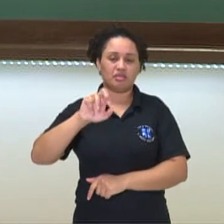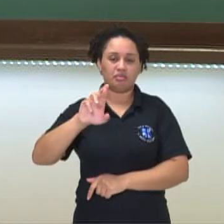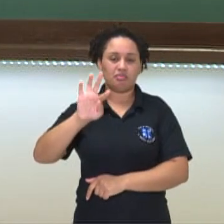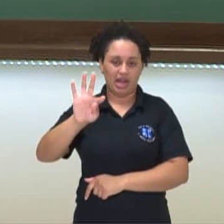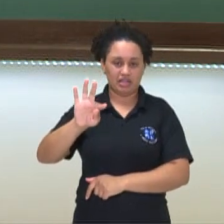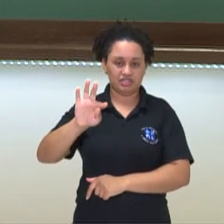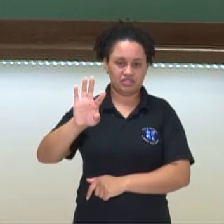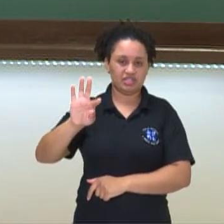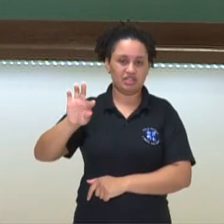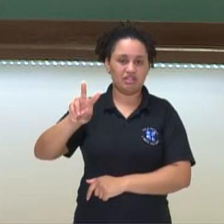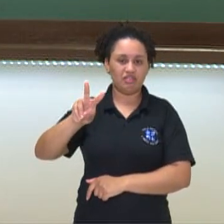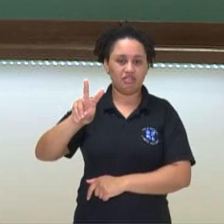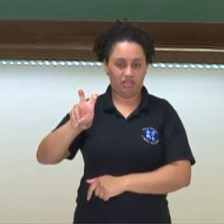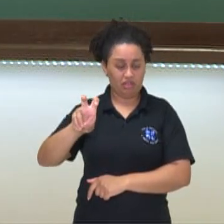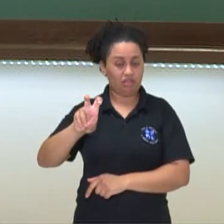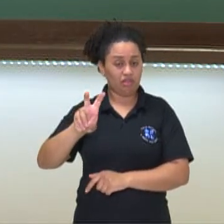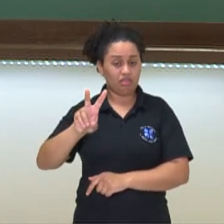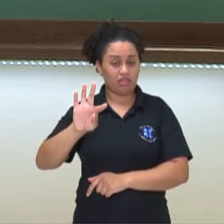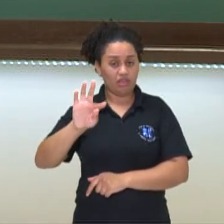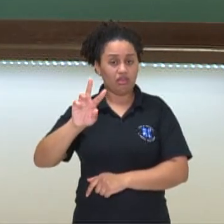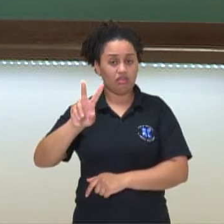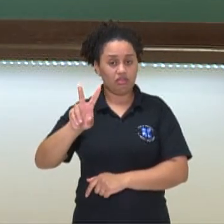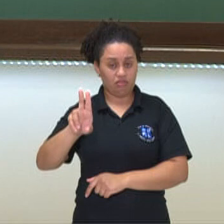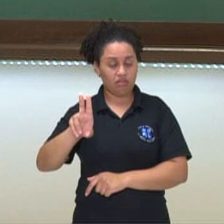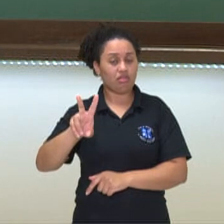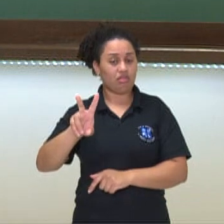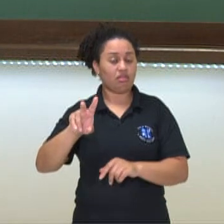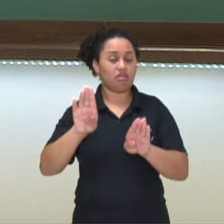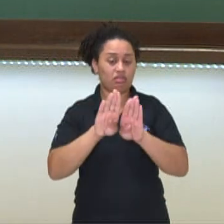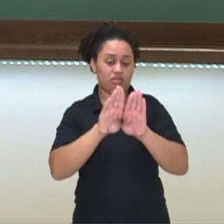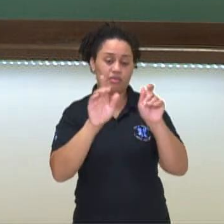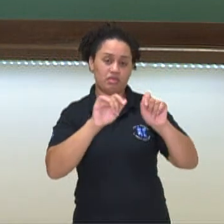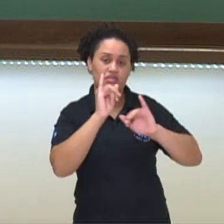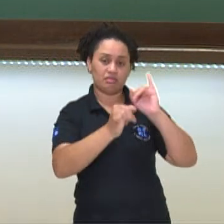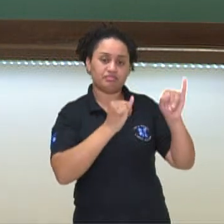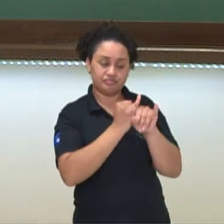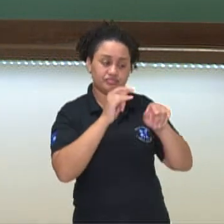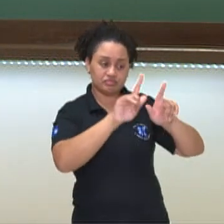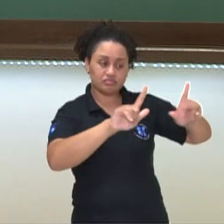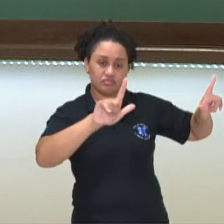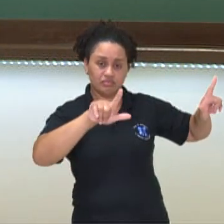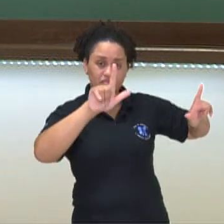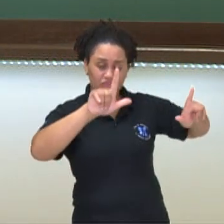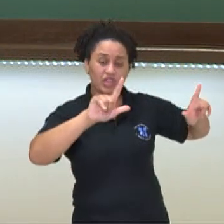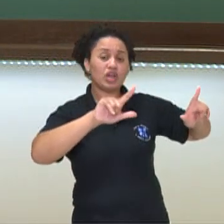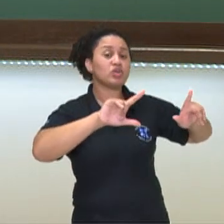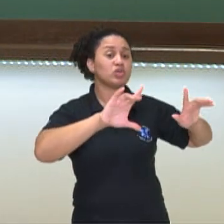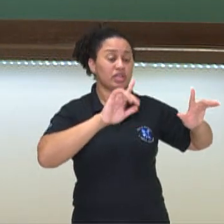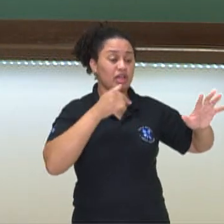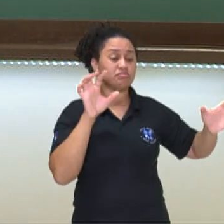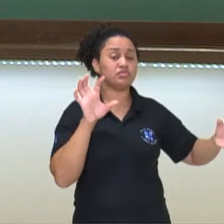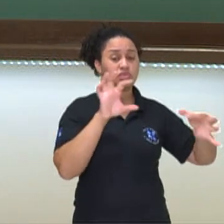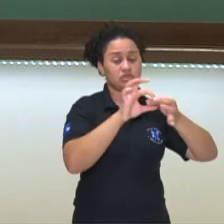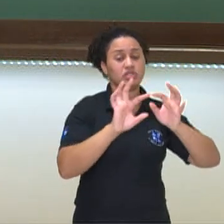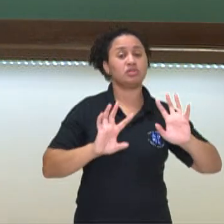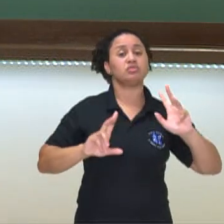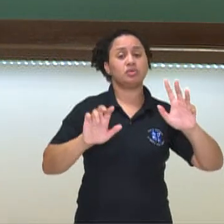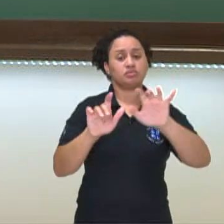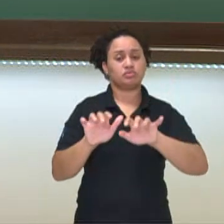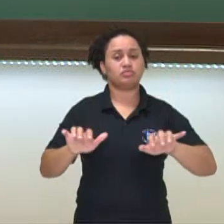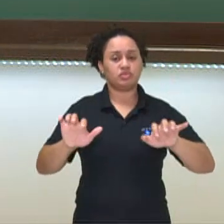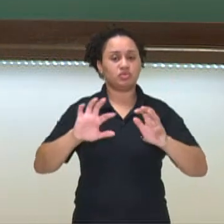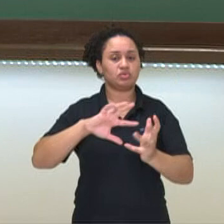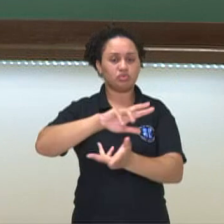acesso à internet, quando ela está conectada a uma rede, ela está interligada a todos esses computadores do mundo inteiro, por meio de